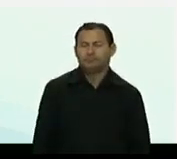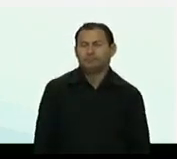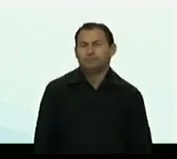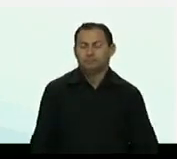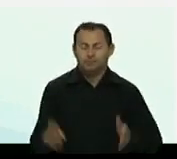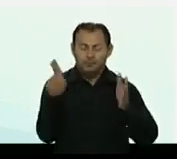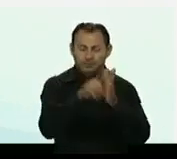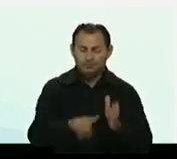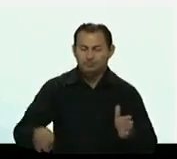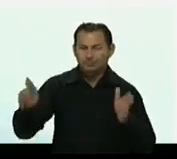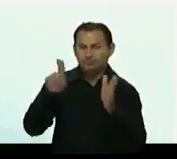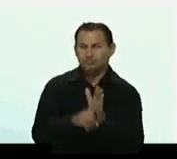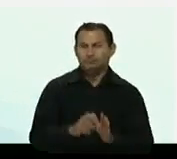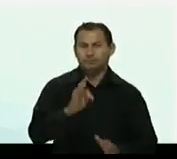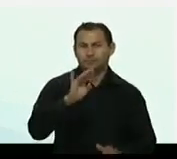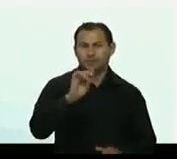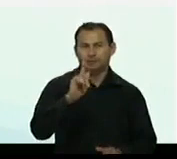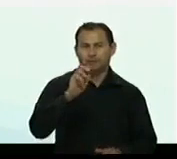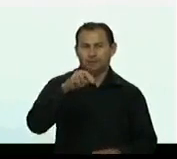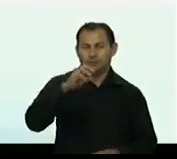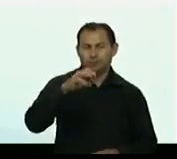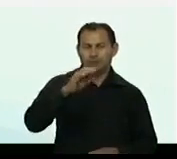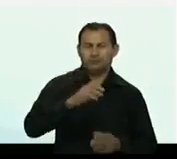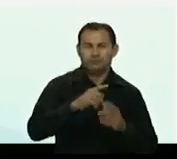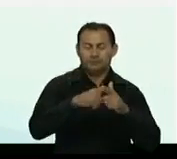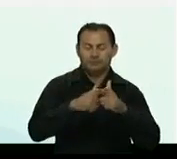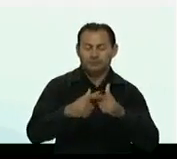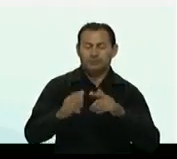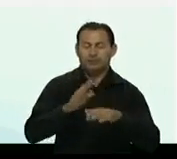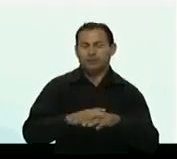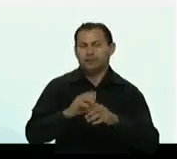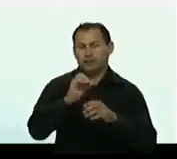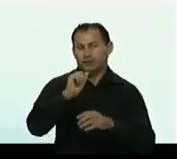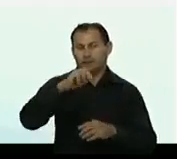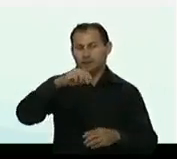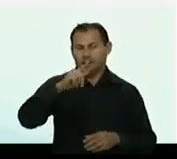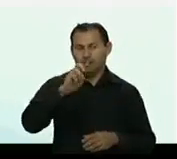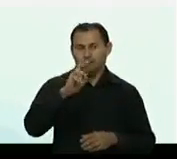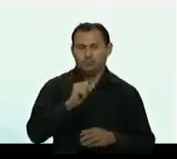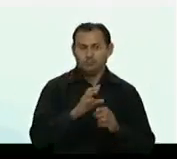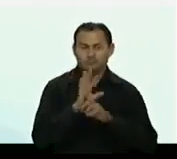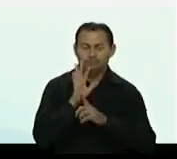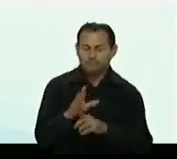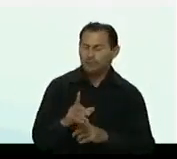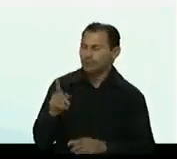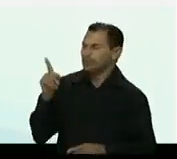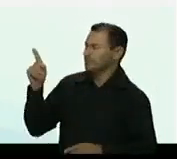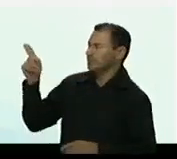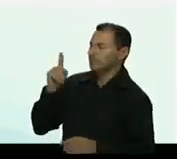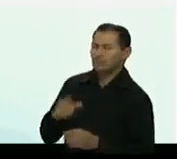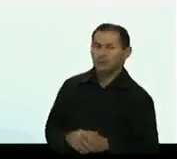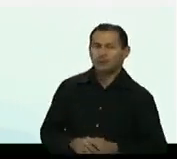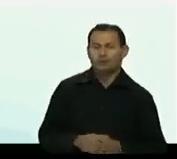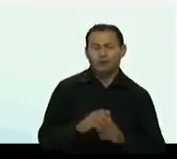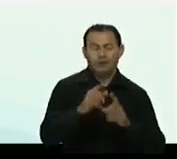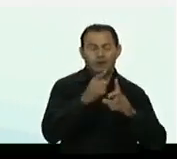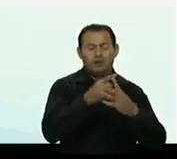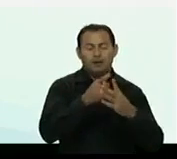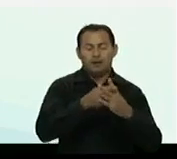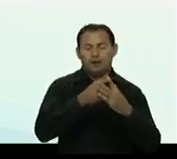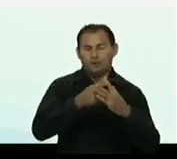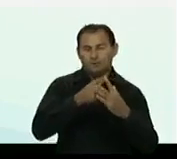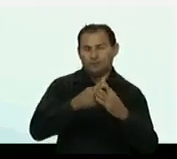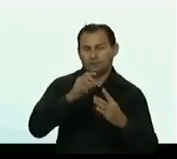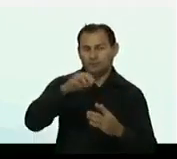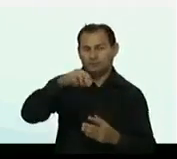ciclo trigonométrico, especificamente, se a gente dividir ele em mais ângulos, nós teremos a seguinte representação. Aqui nós temos os ângulos notáveis, 30,